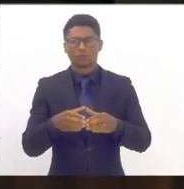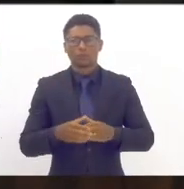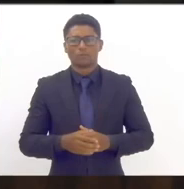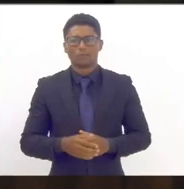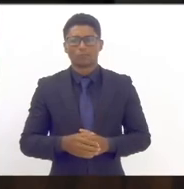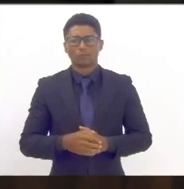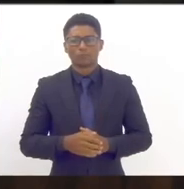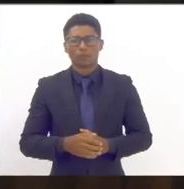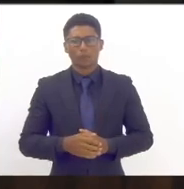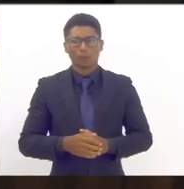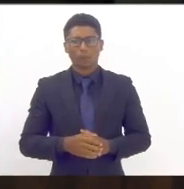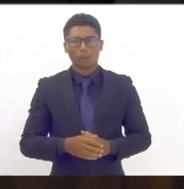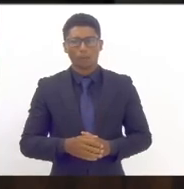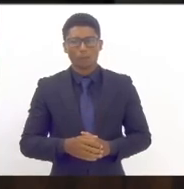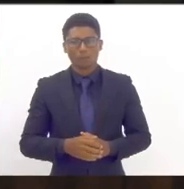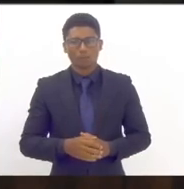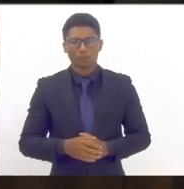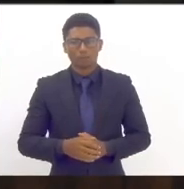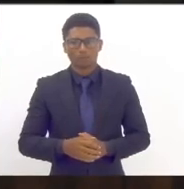LGBTfobia.